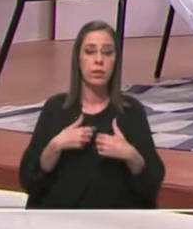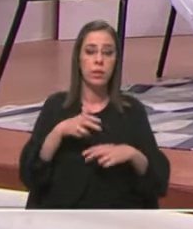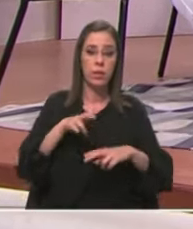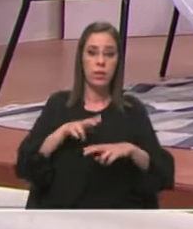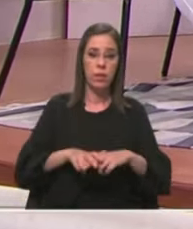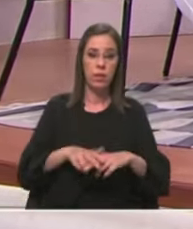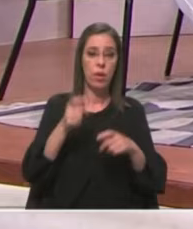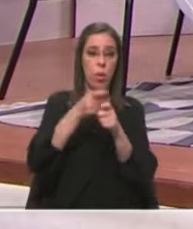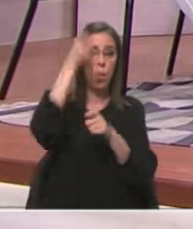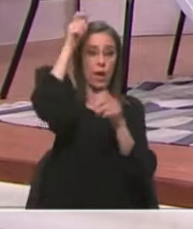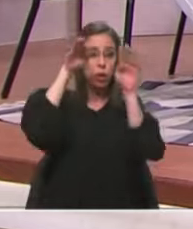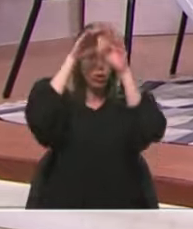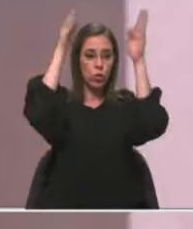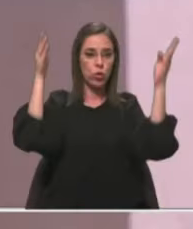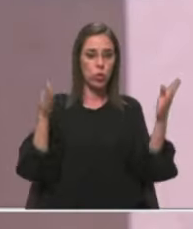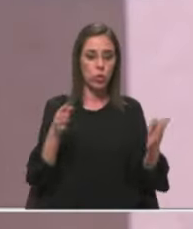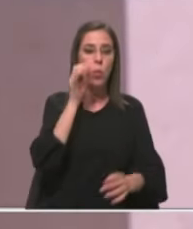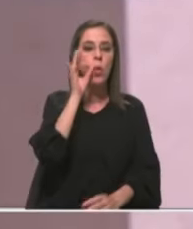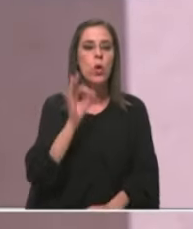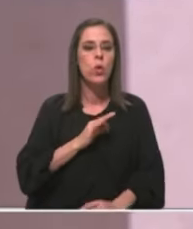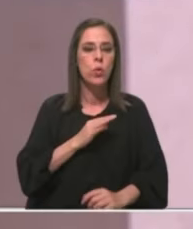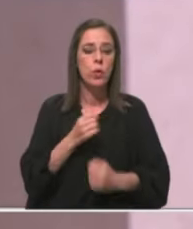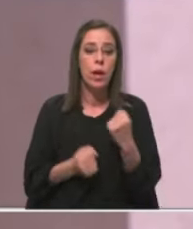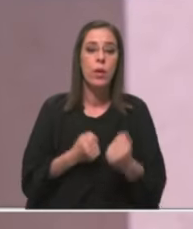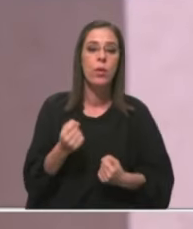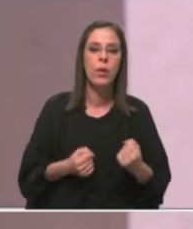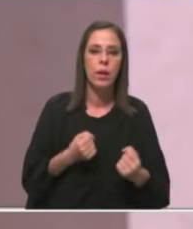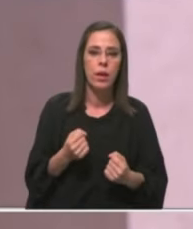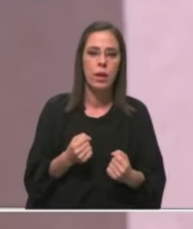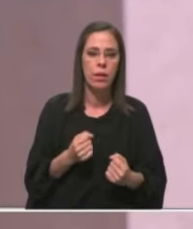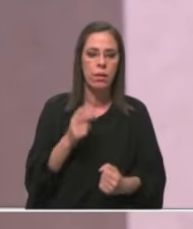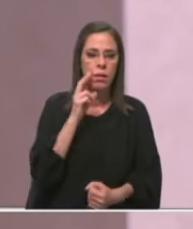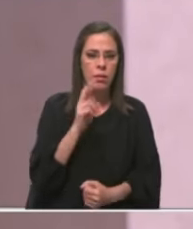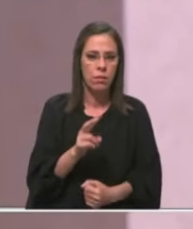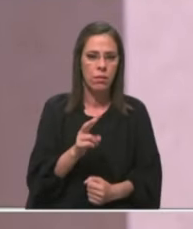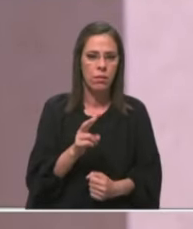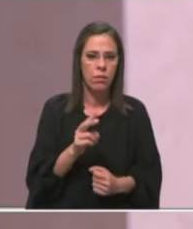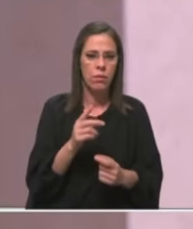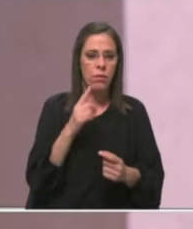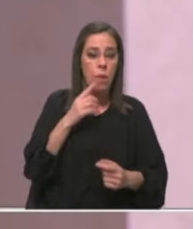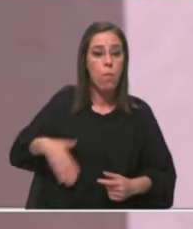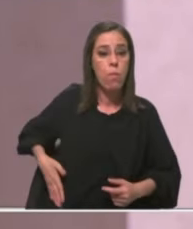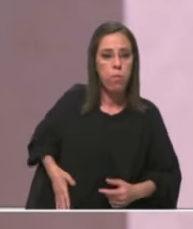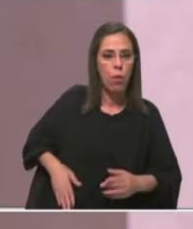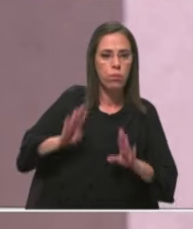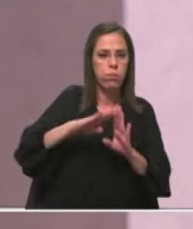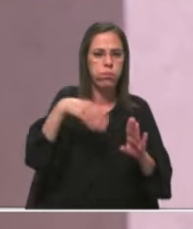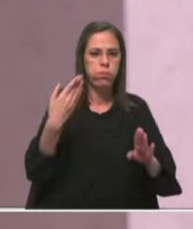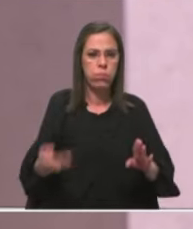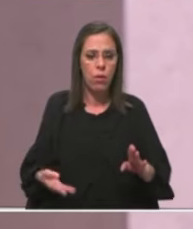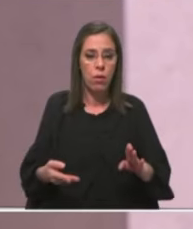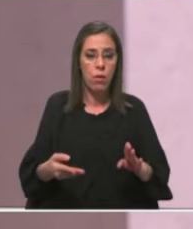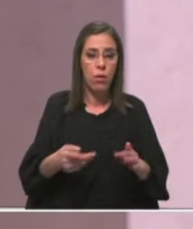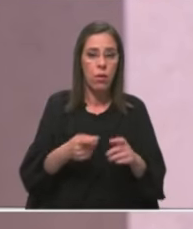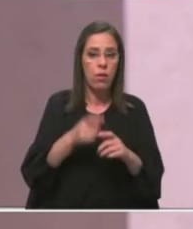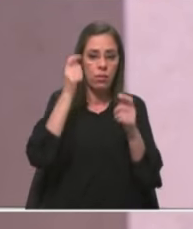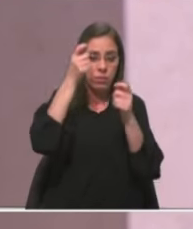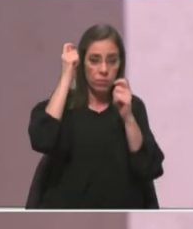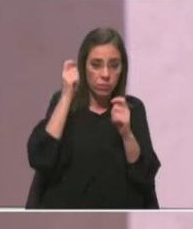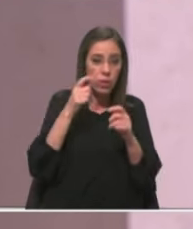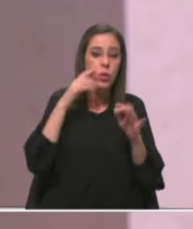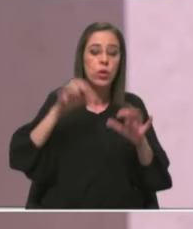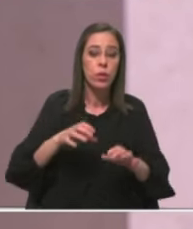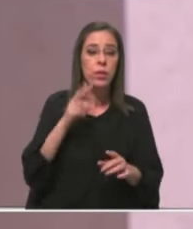com o guarda-chuva aberto. Vejo um senhor a correr e vi que ia qualquer coisa do bolso. Fechei o guarda-chuva, meti-me debaixo de